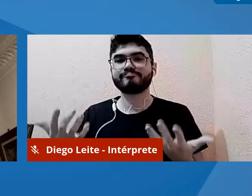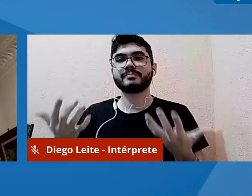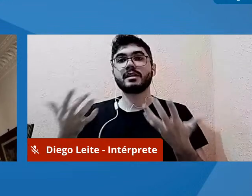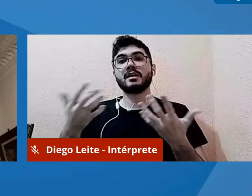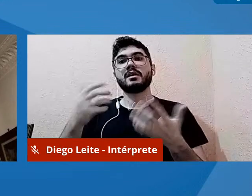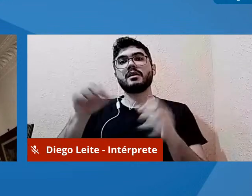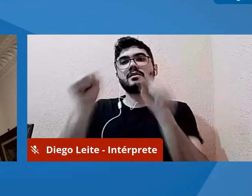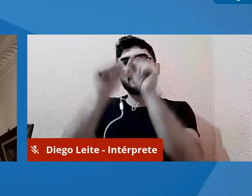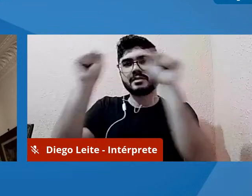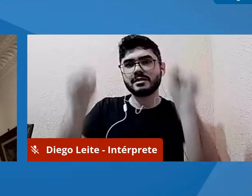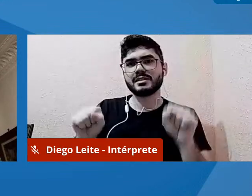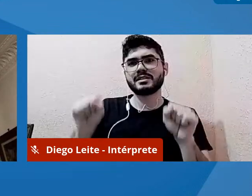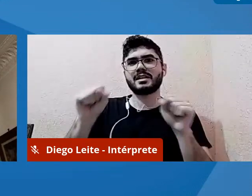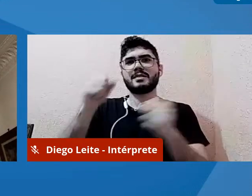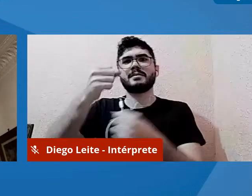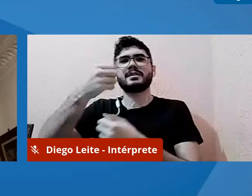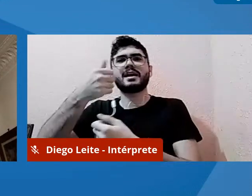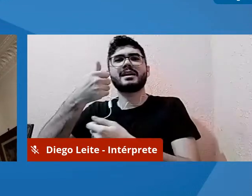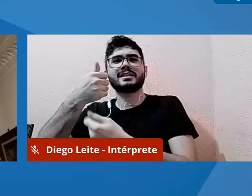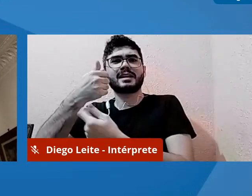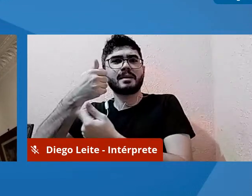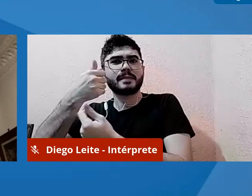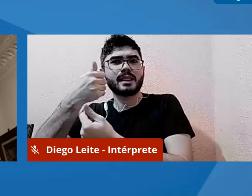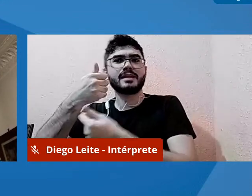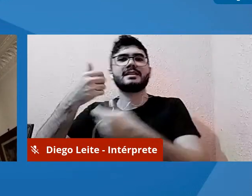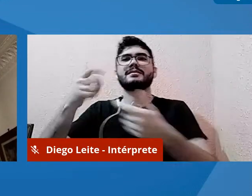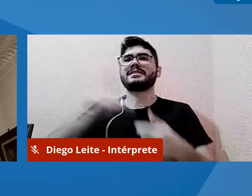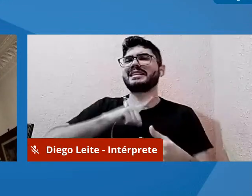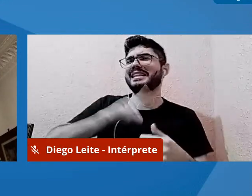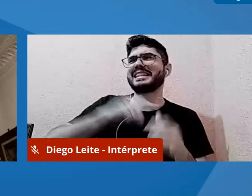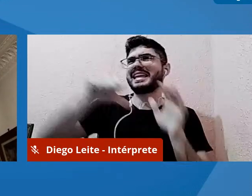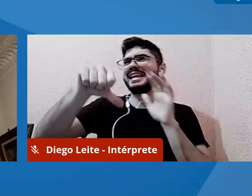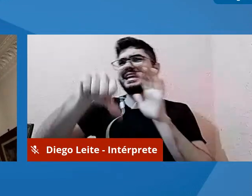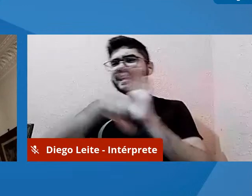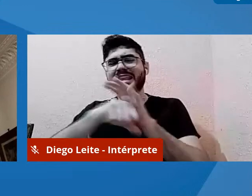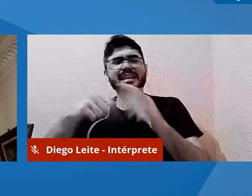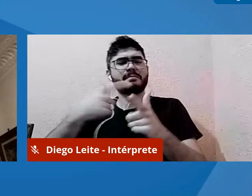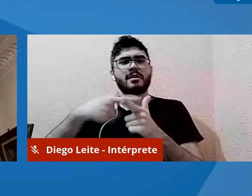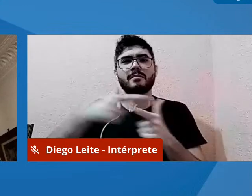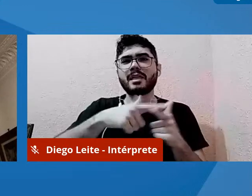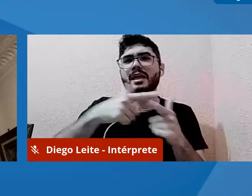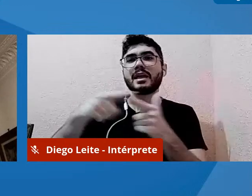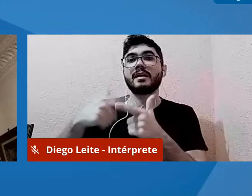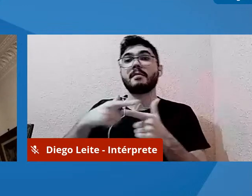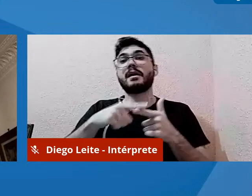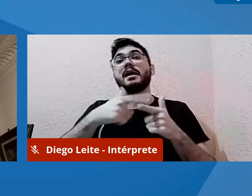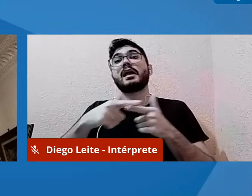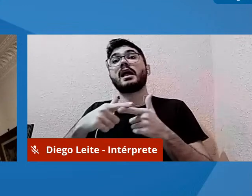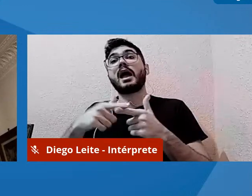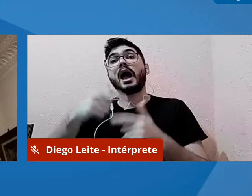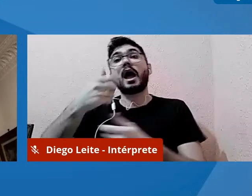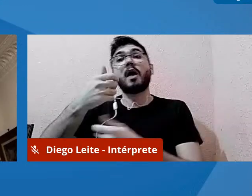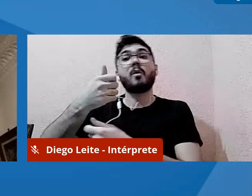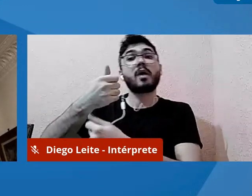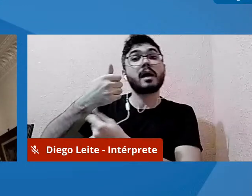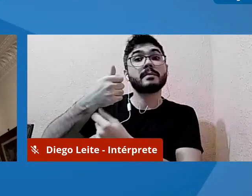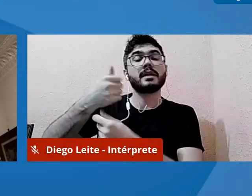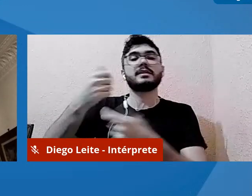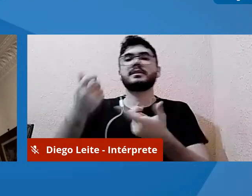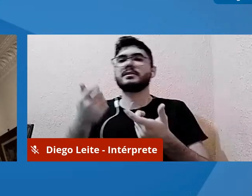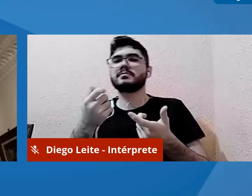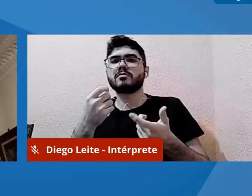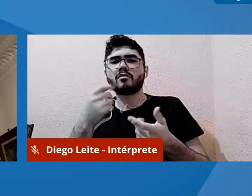uma crise, há um problema, etc., né, ele cria condições para as